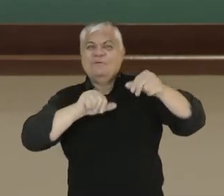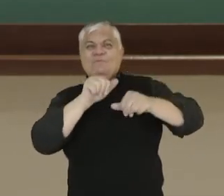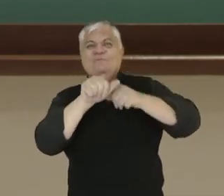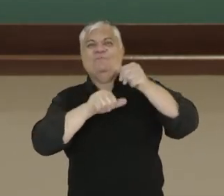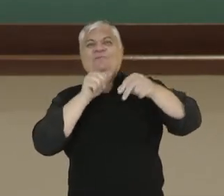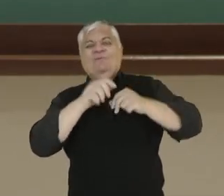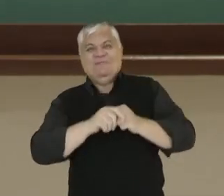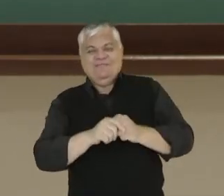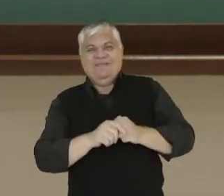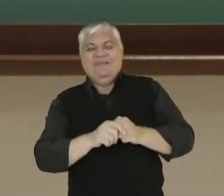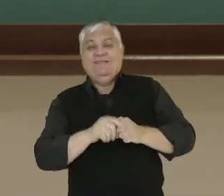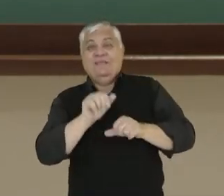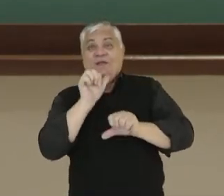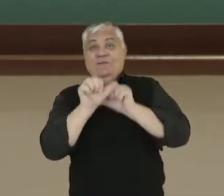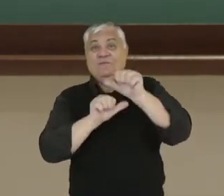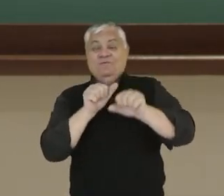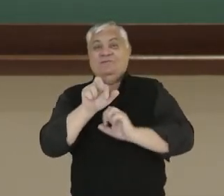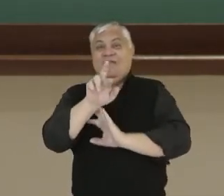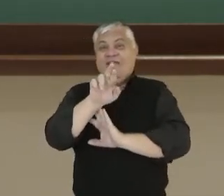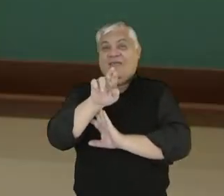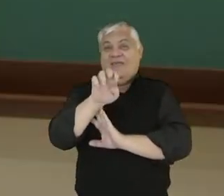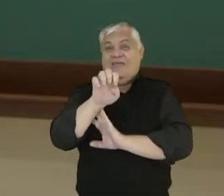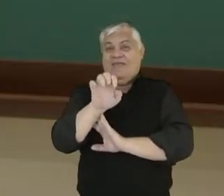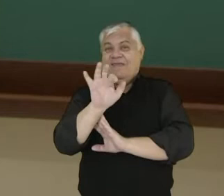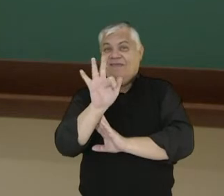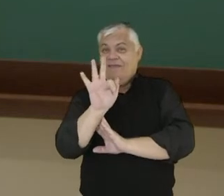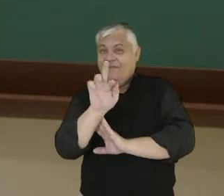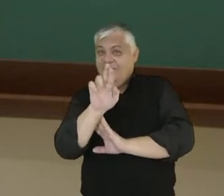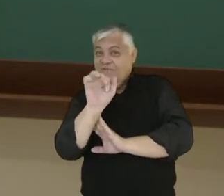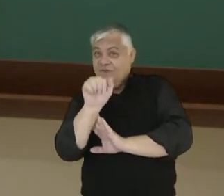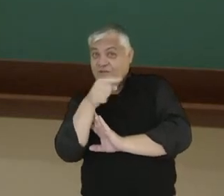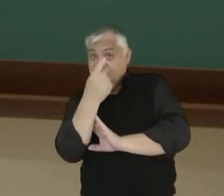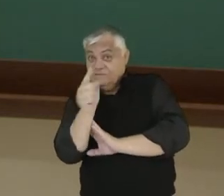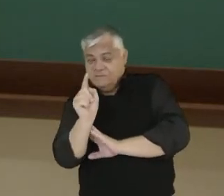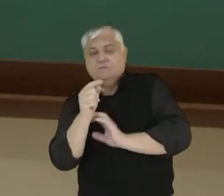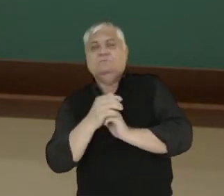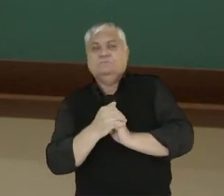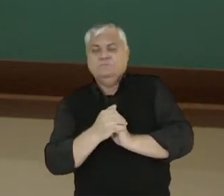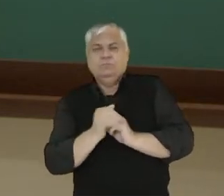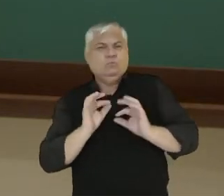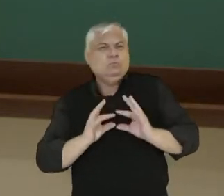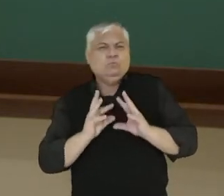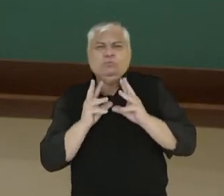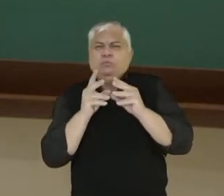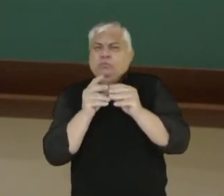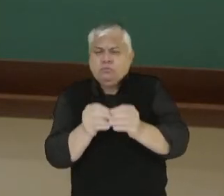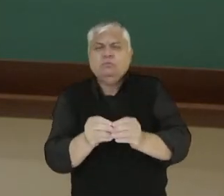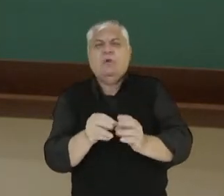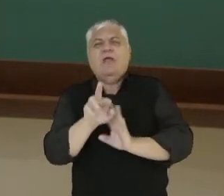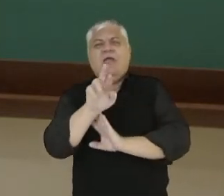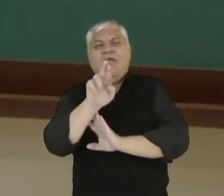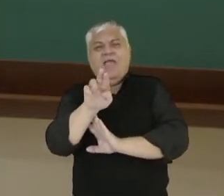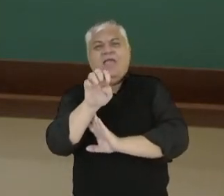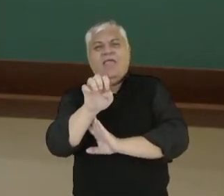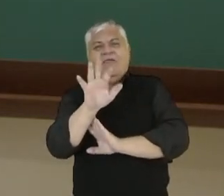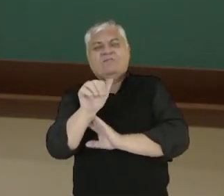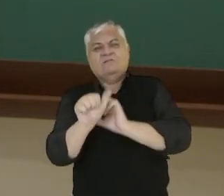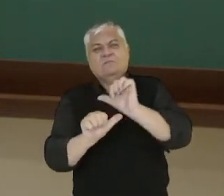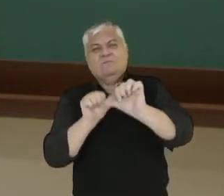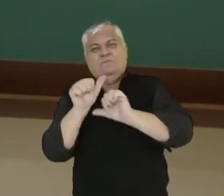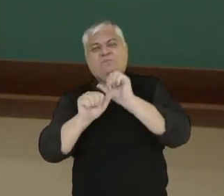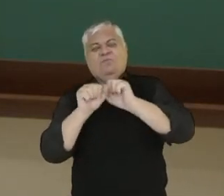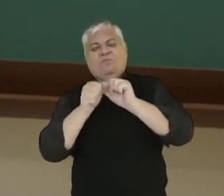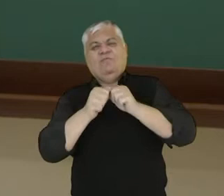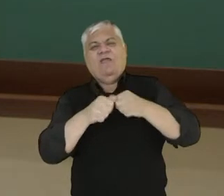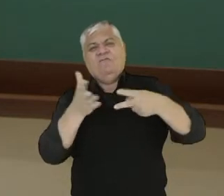nós dizemos que ela sofreu refração. Vale destacar que em toda a refração ocorre uma alteração na